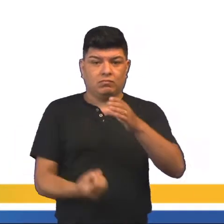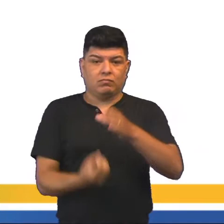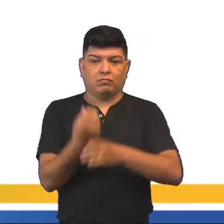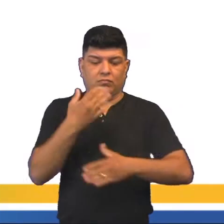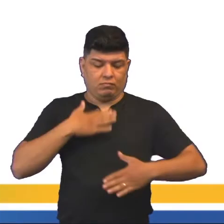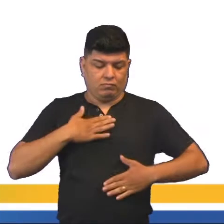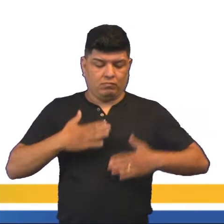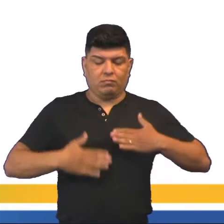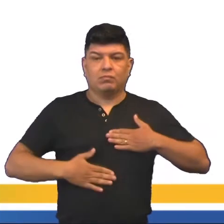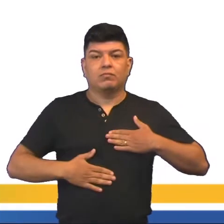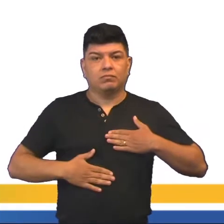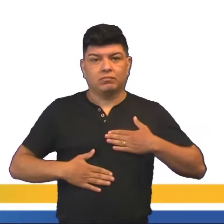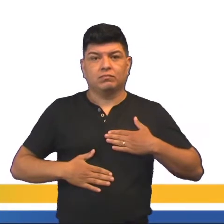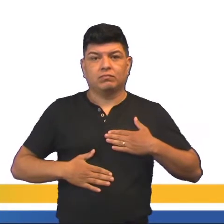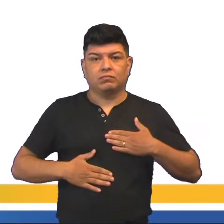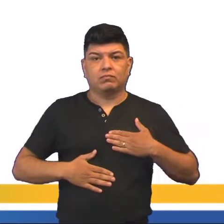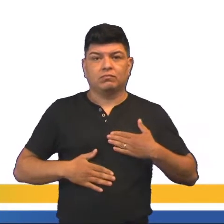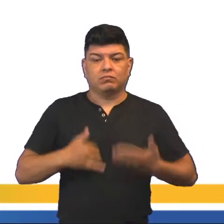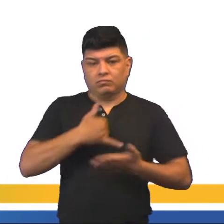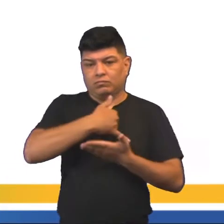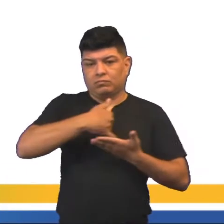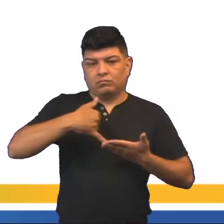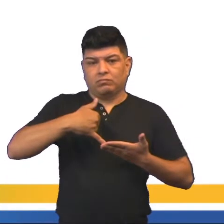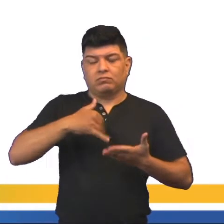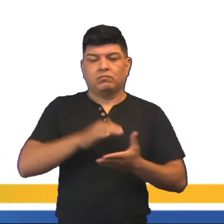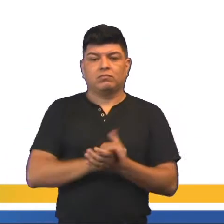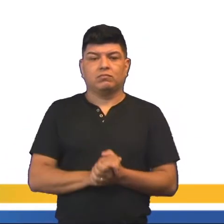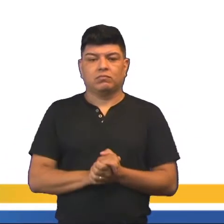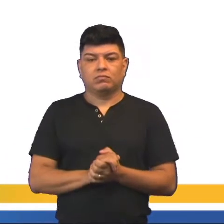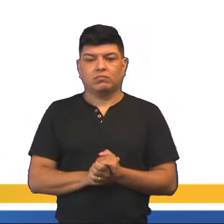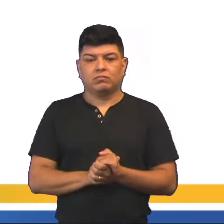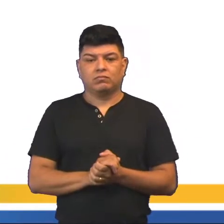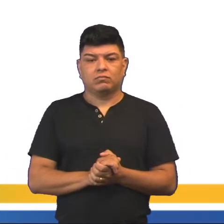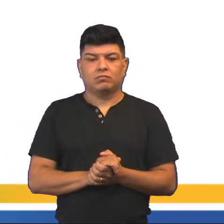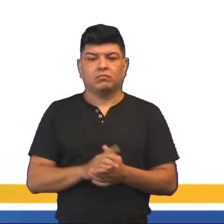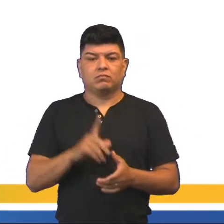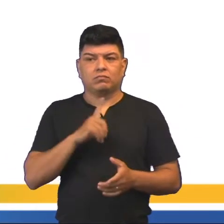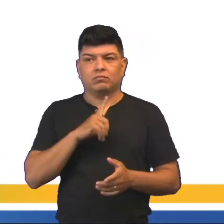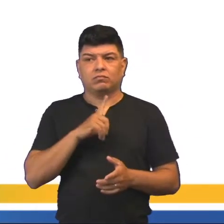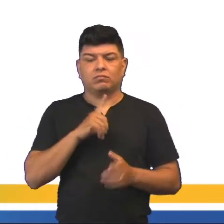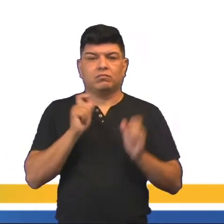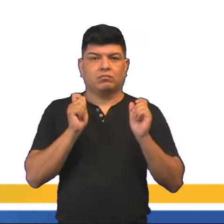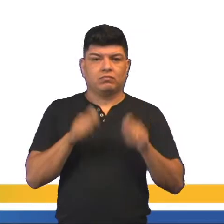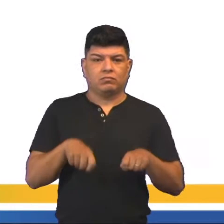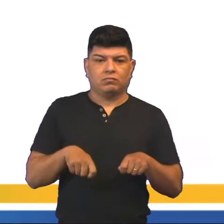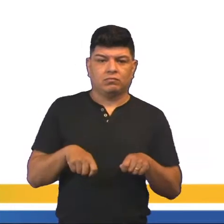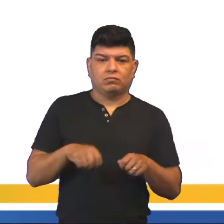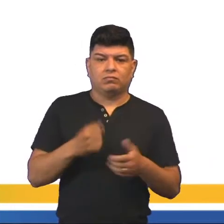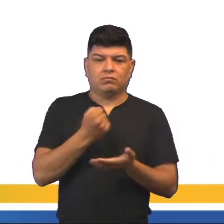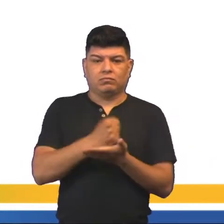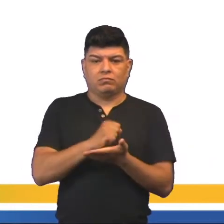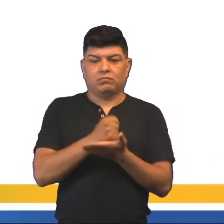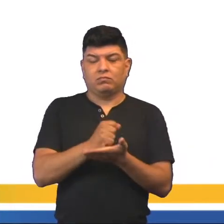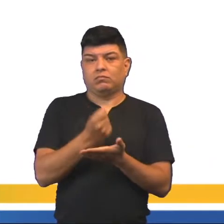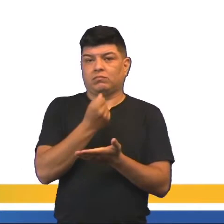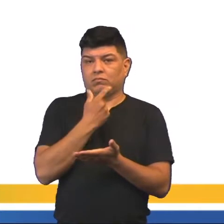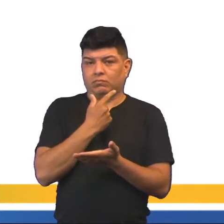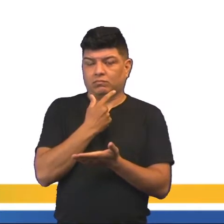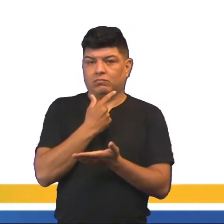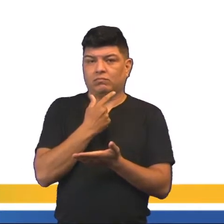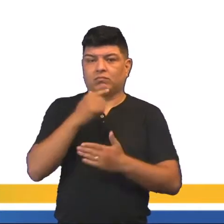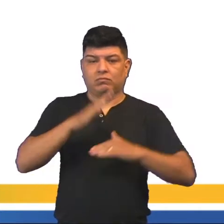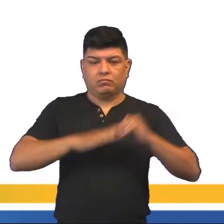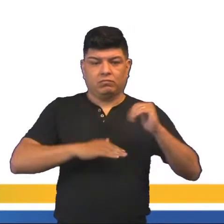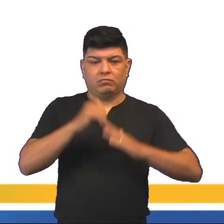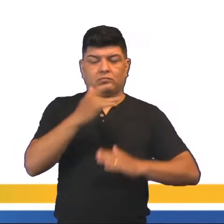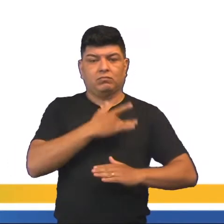pelo corpo. E essas drogas, esses tipos de substância, podem ser medicamentos prescritos por